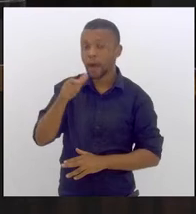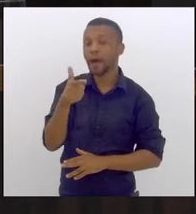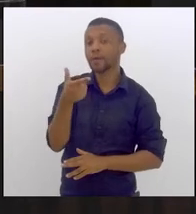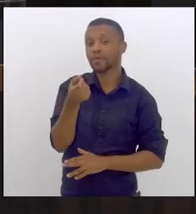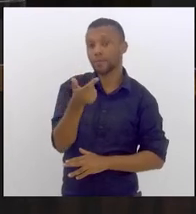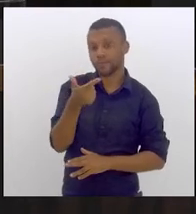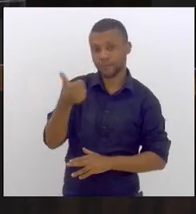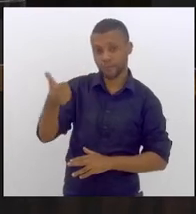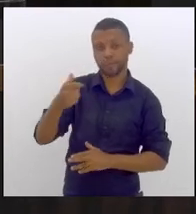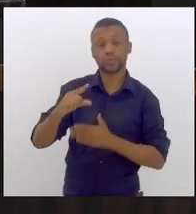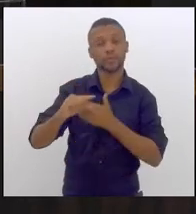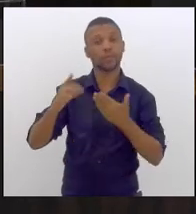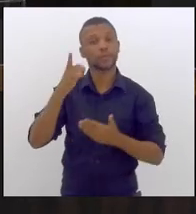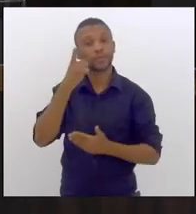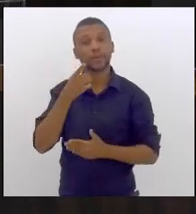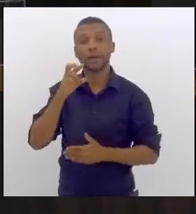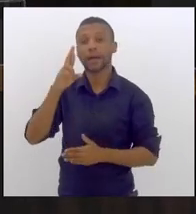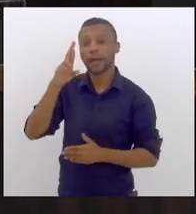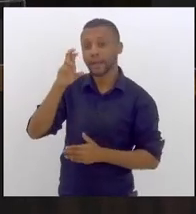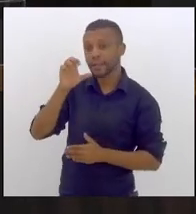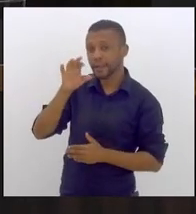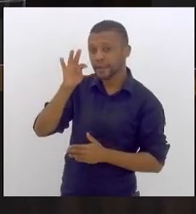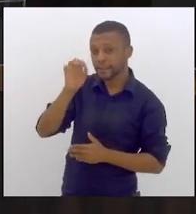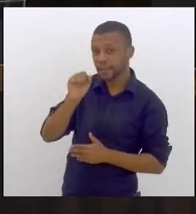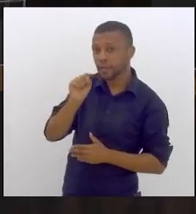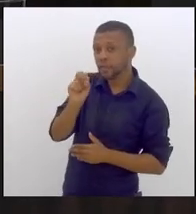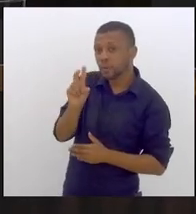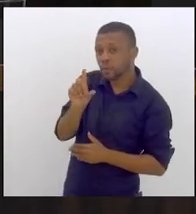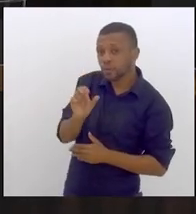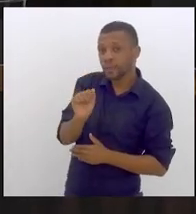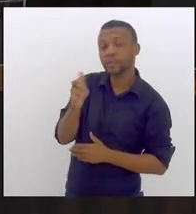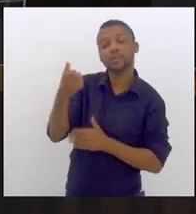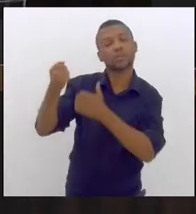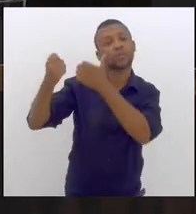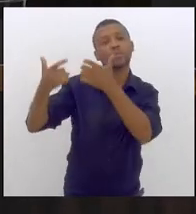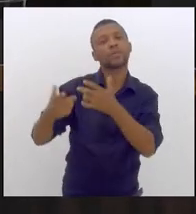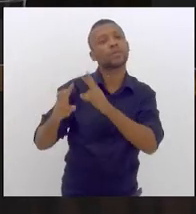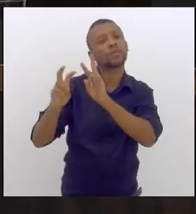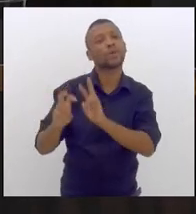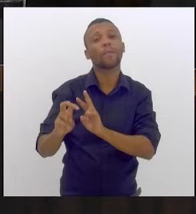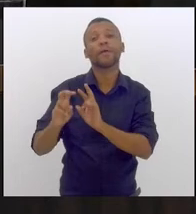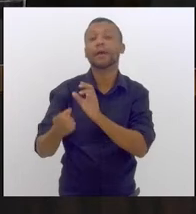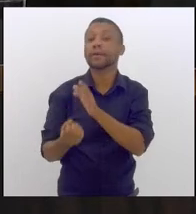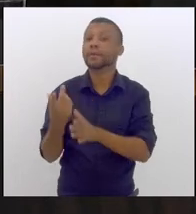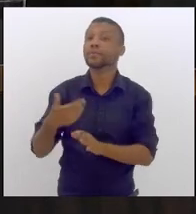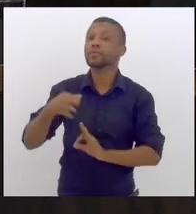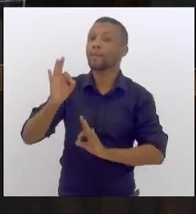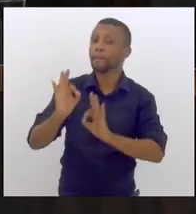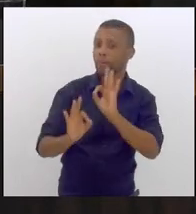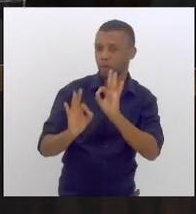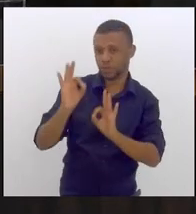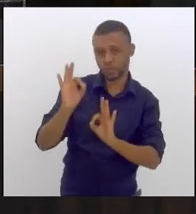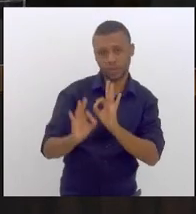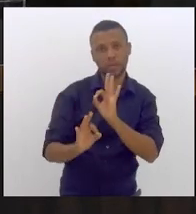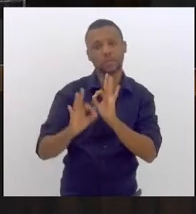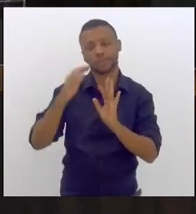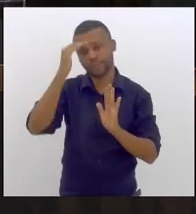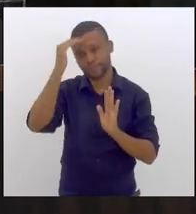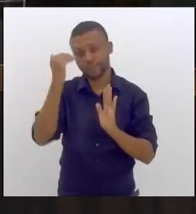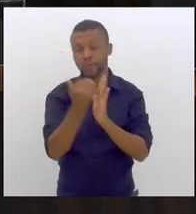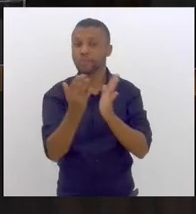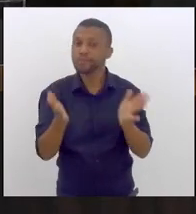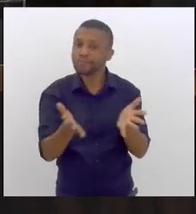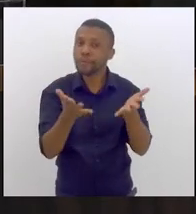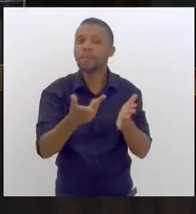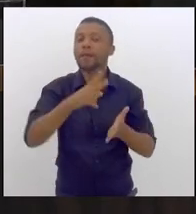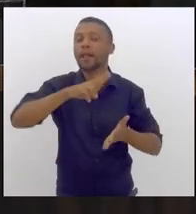de autoria da deputada Renata Souza, que dispõe sobre a criação de projeto de remissão pela leitura no